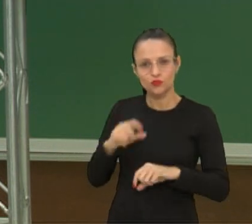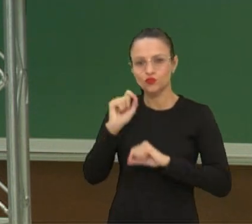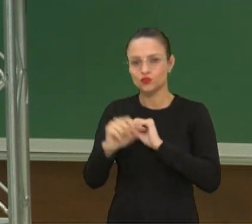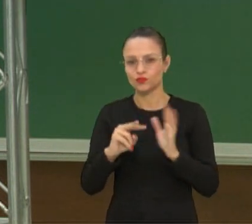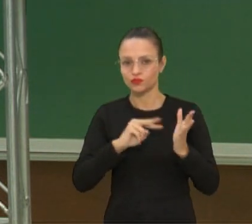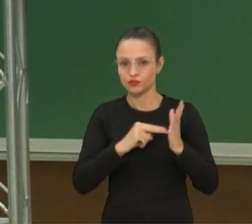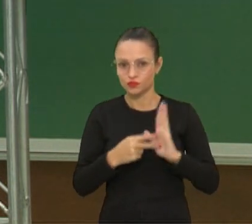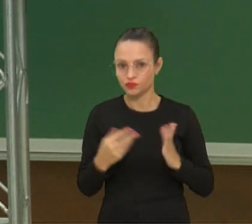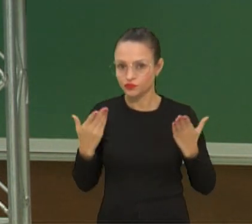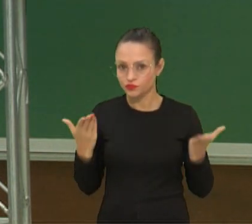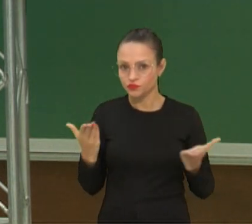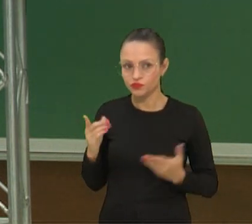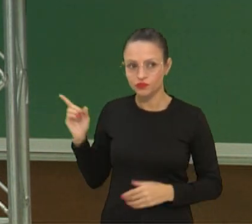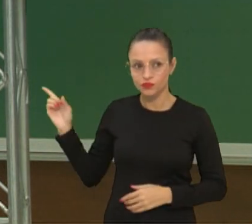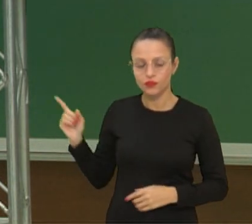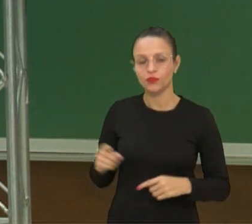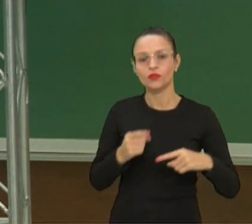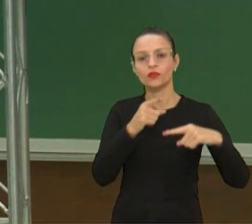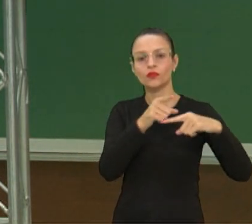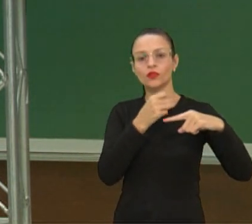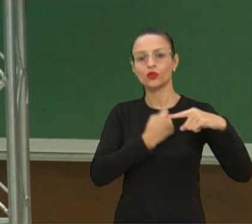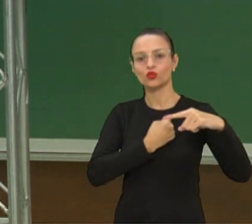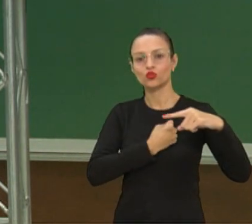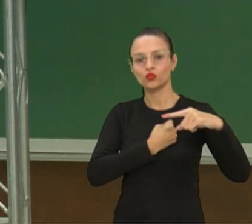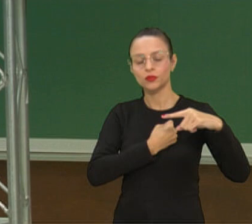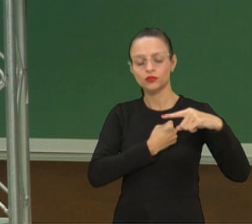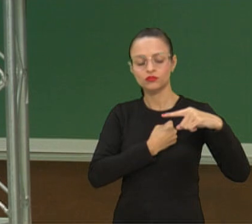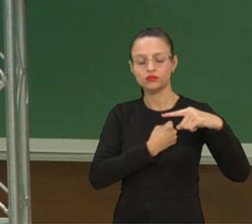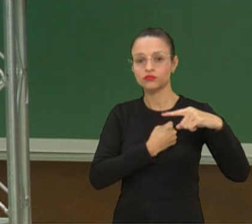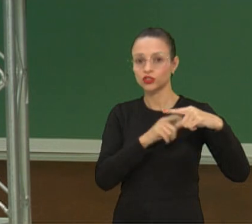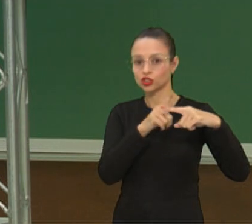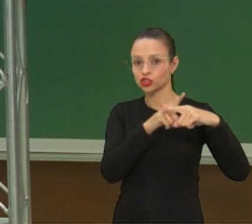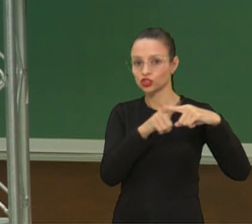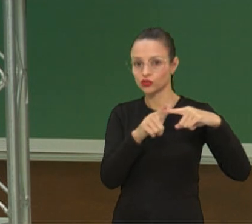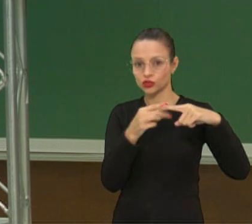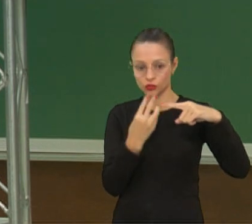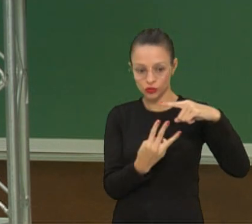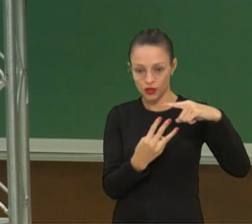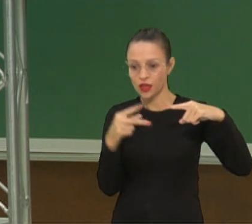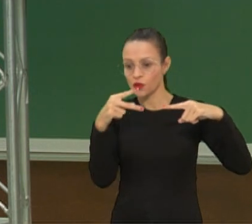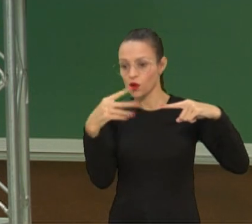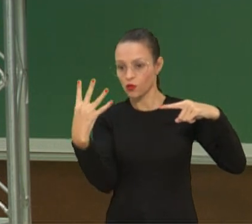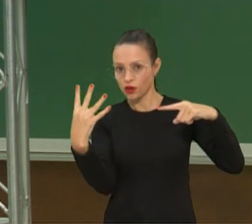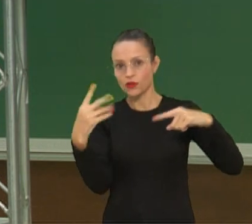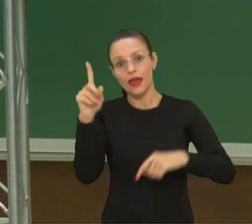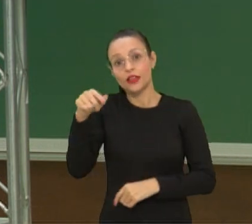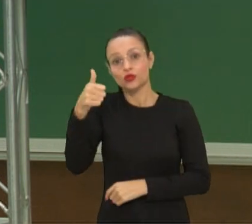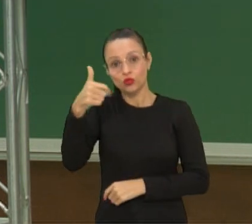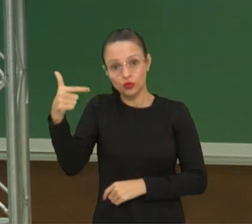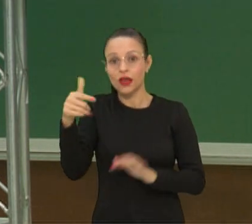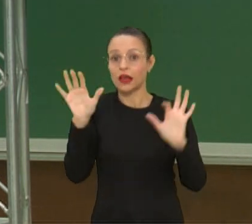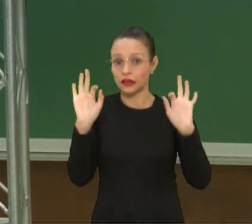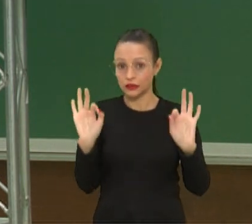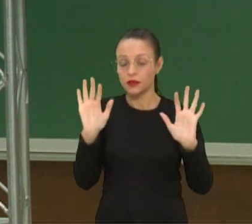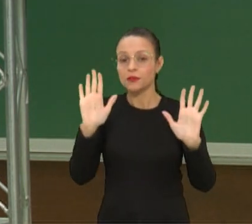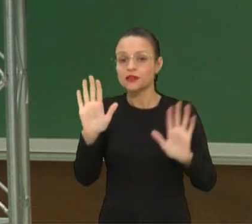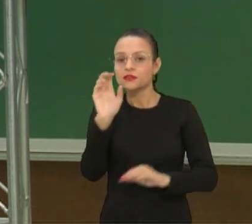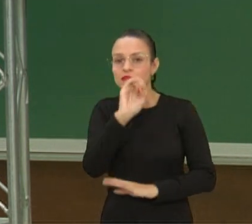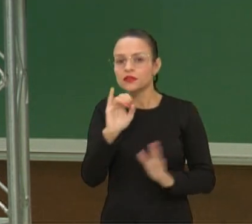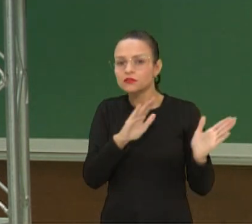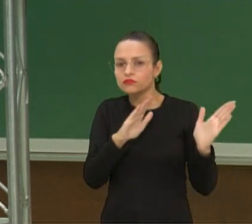Olha só, um número dividido por 3 é igual a 4. Ah, professor, é 12? Claro que é o 12. Mas e se eu for fazer